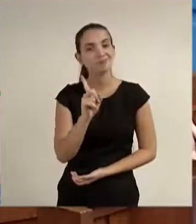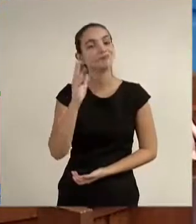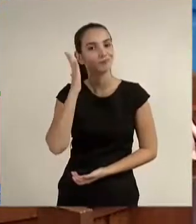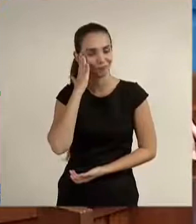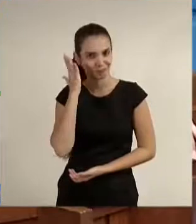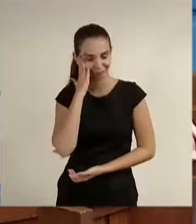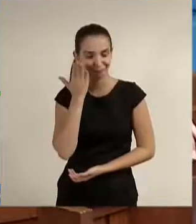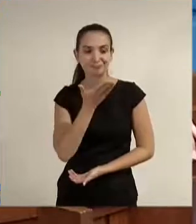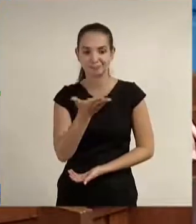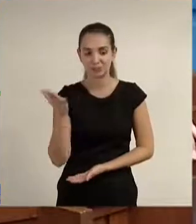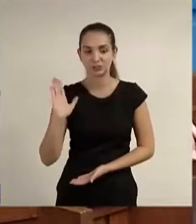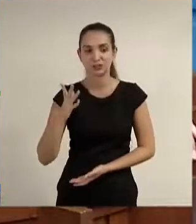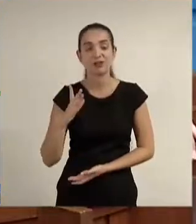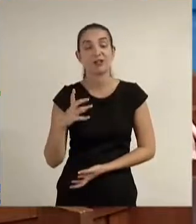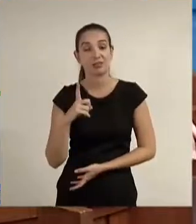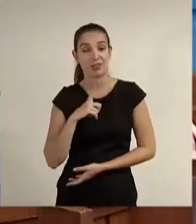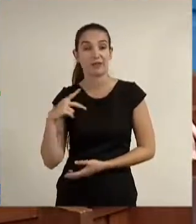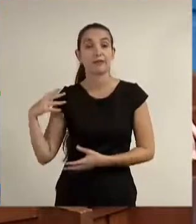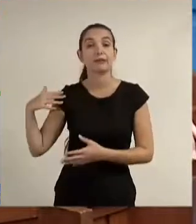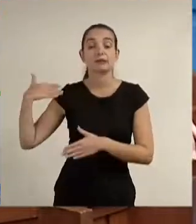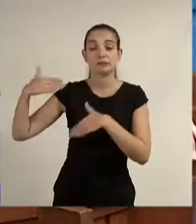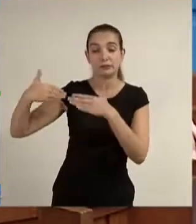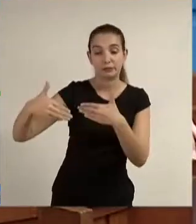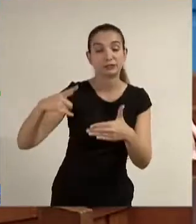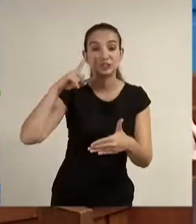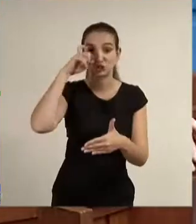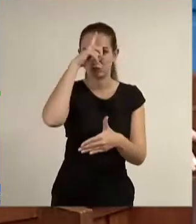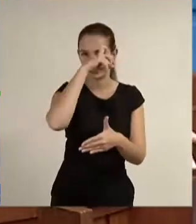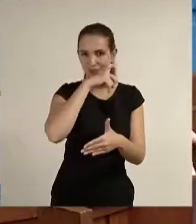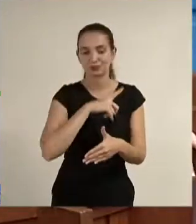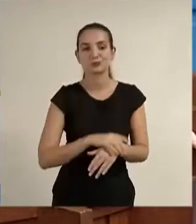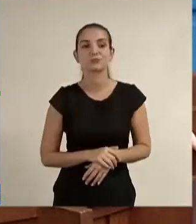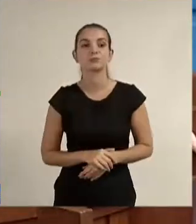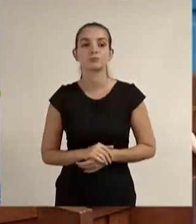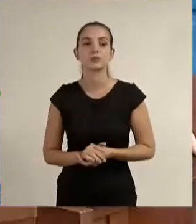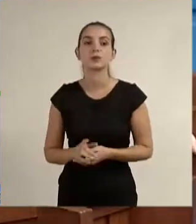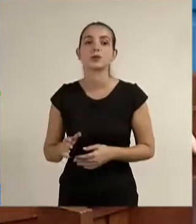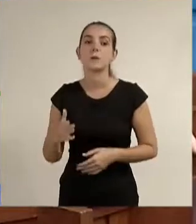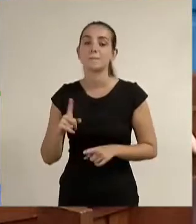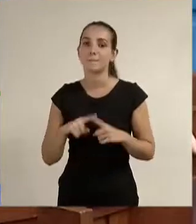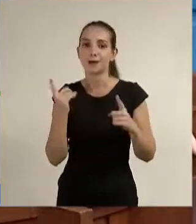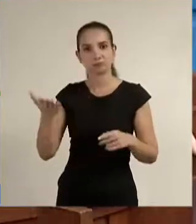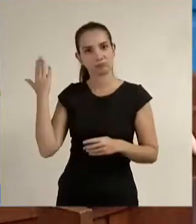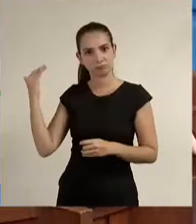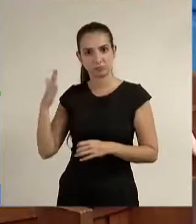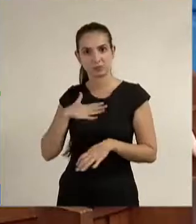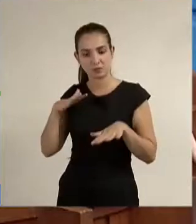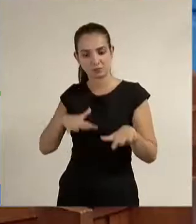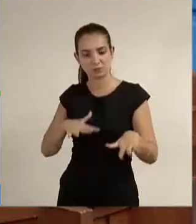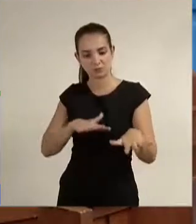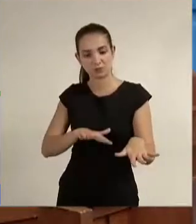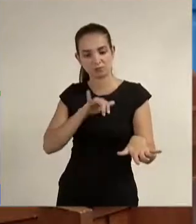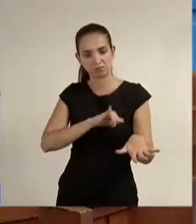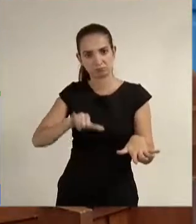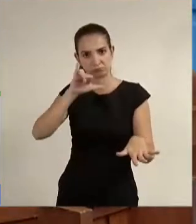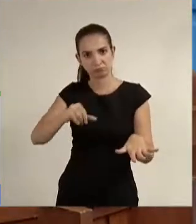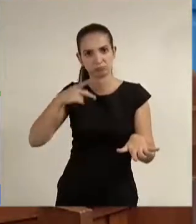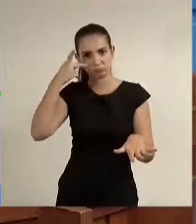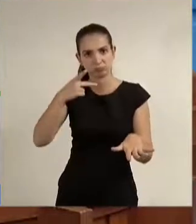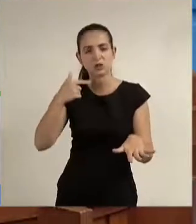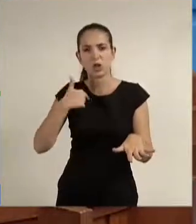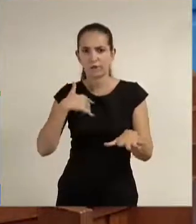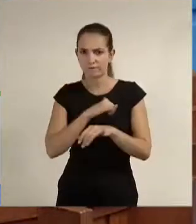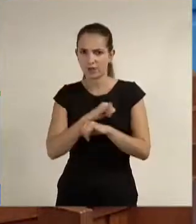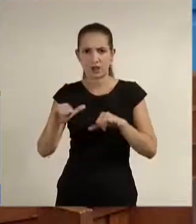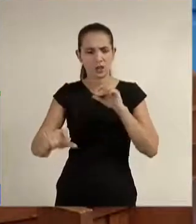momentos difíceis e eu fiz o compromisso na minha campanha política de